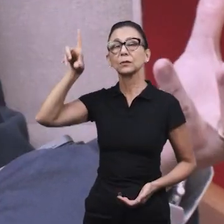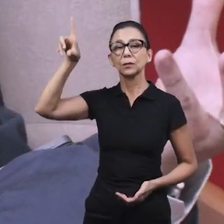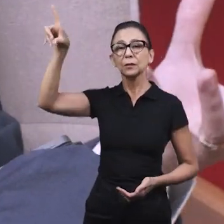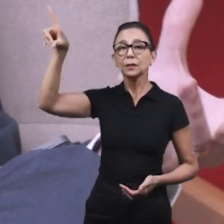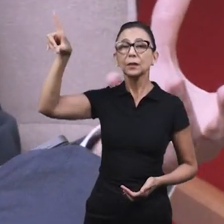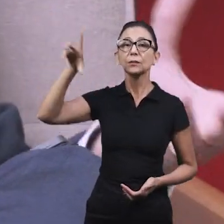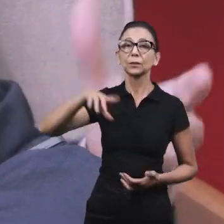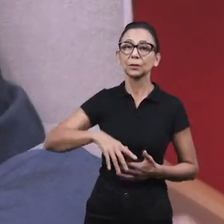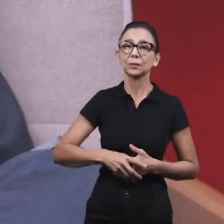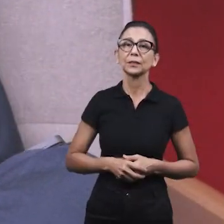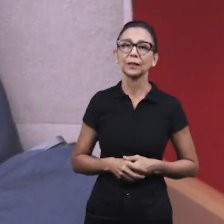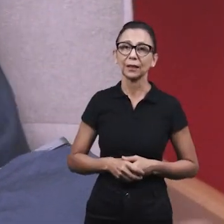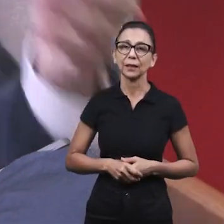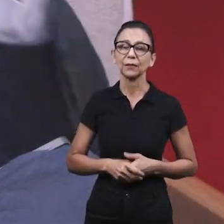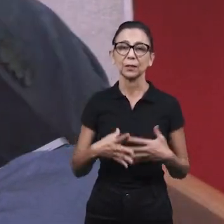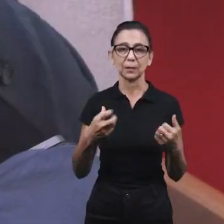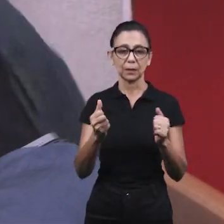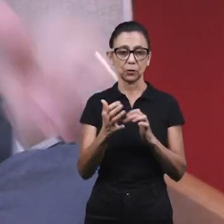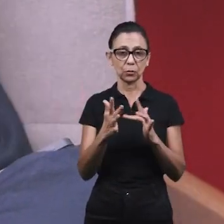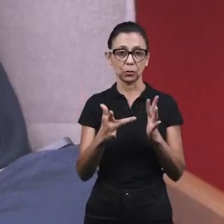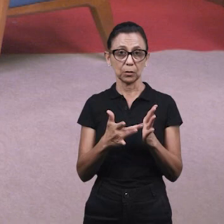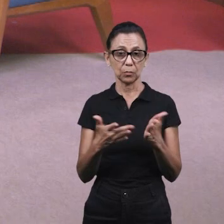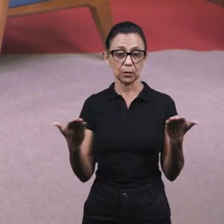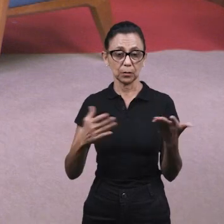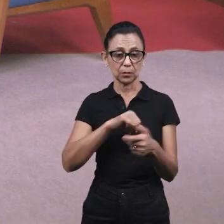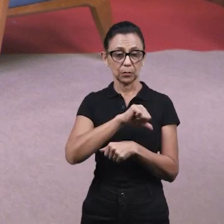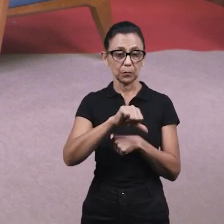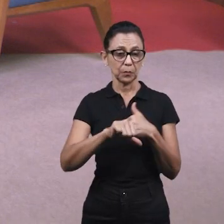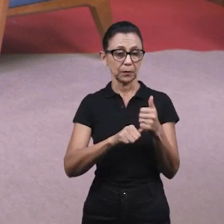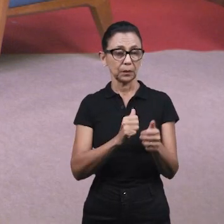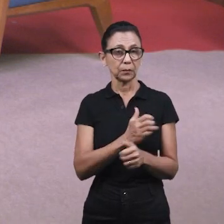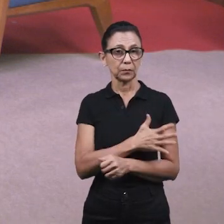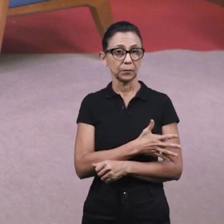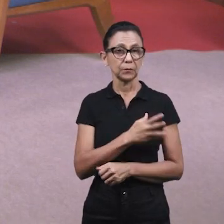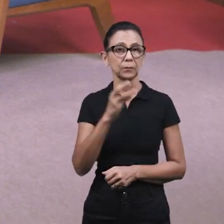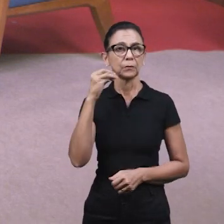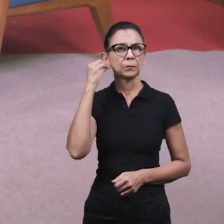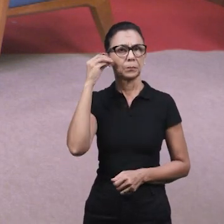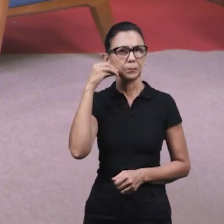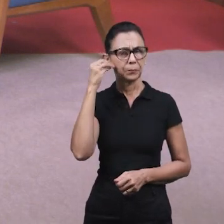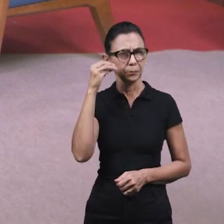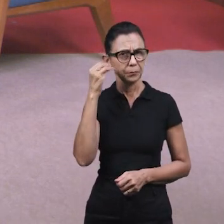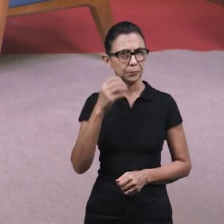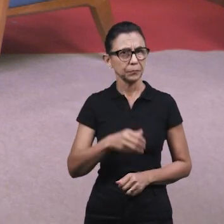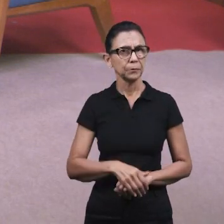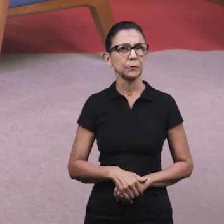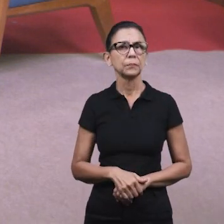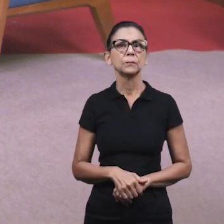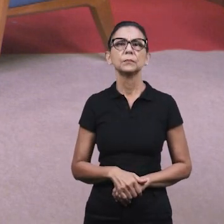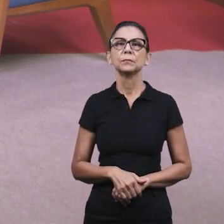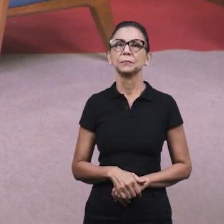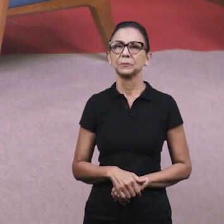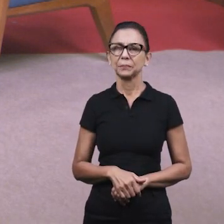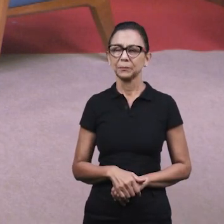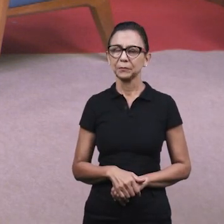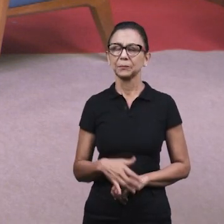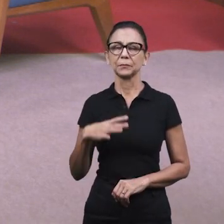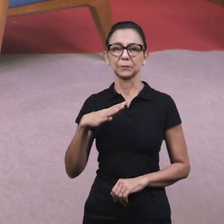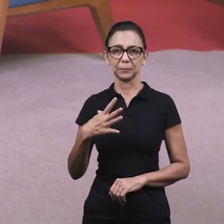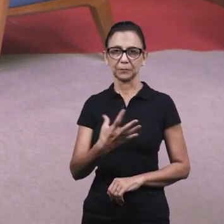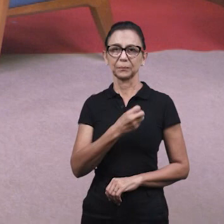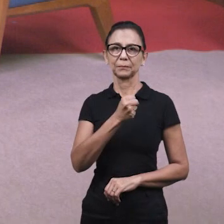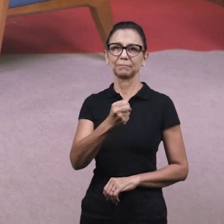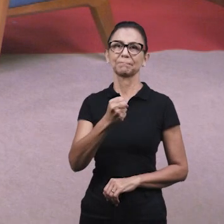novo nascimento do homem em Jesus. E a experiência, né, Sérgio? A experiência de passar o Jordão. A experiência